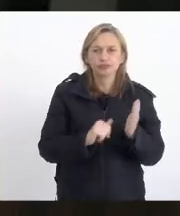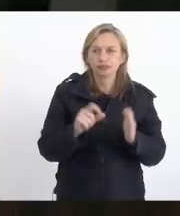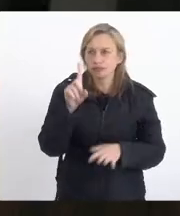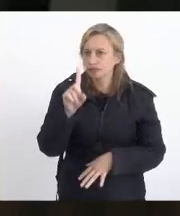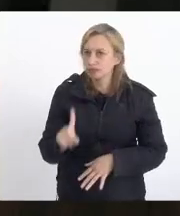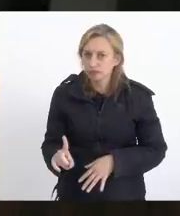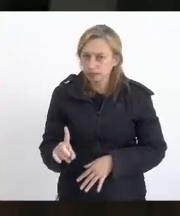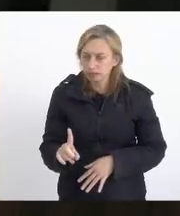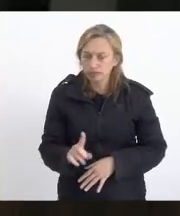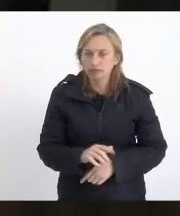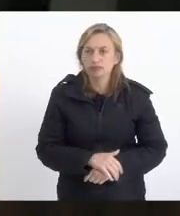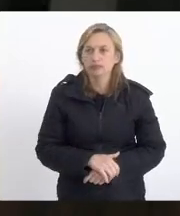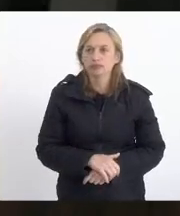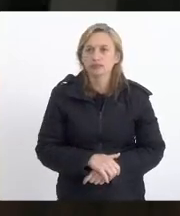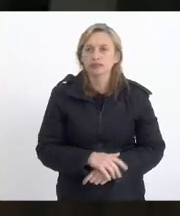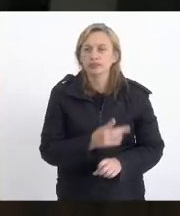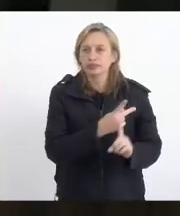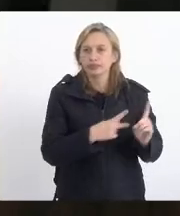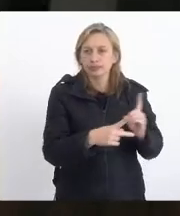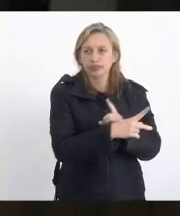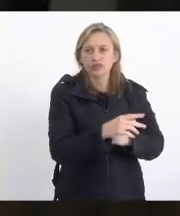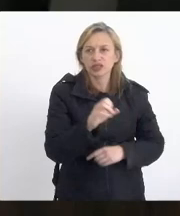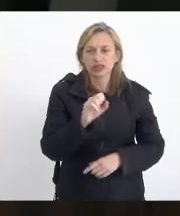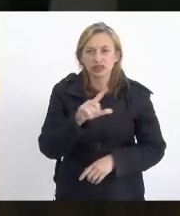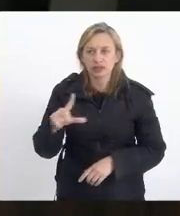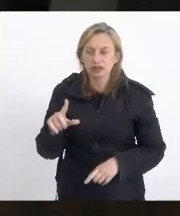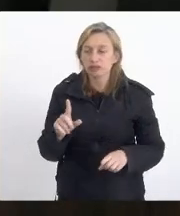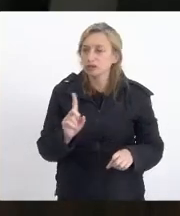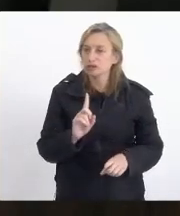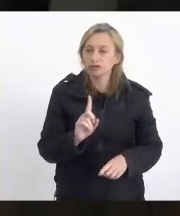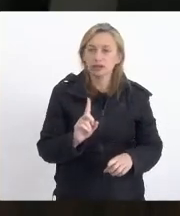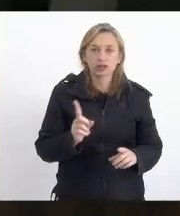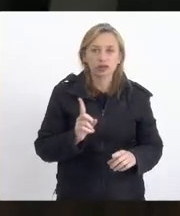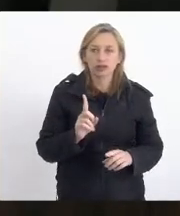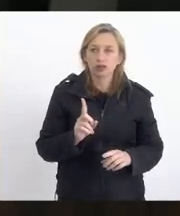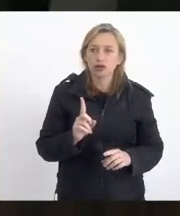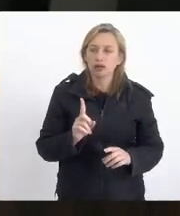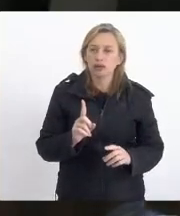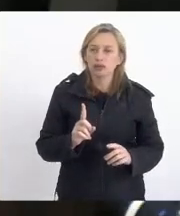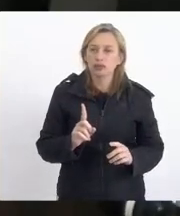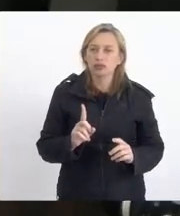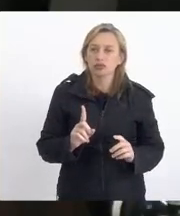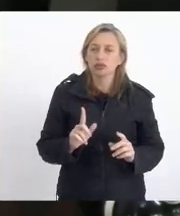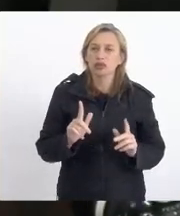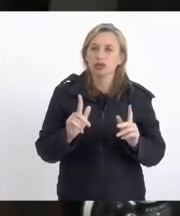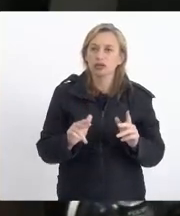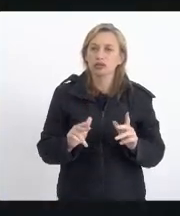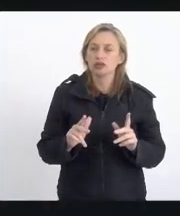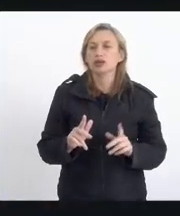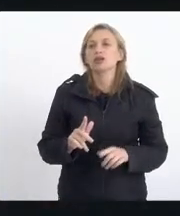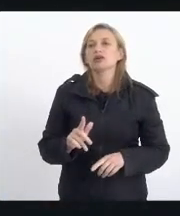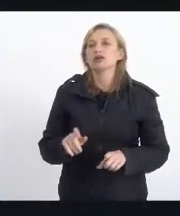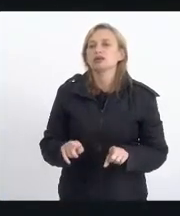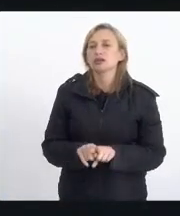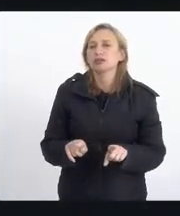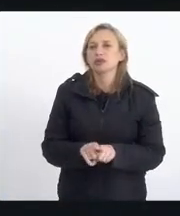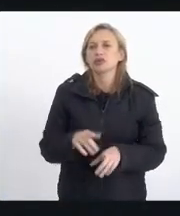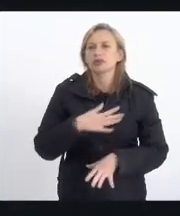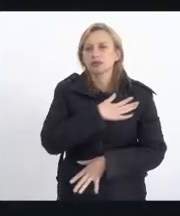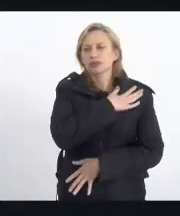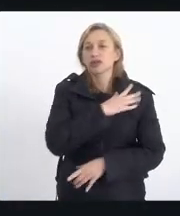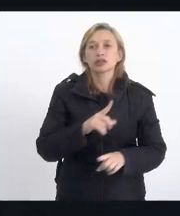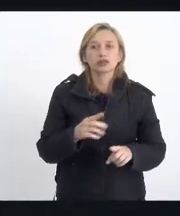direitos previdenciários dos civis e não fará dessa maneira também com a questão dos militares. Mas não